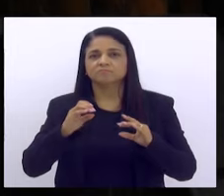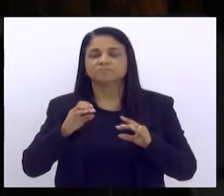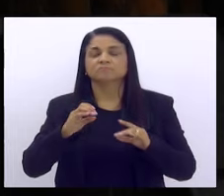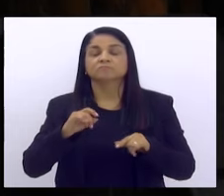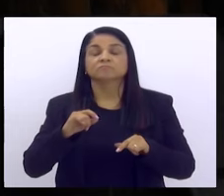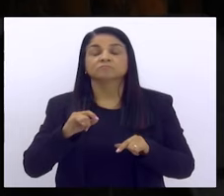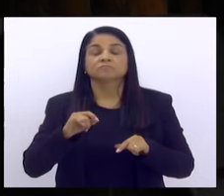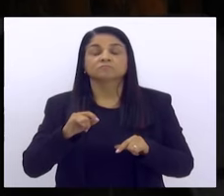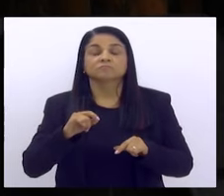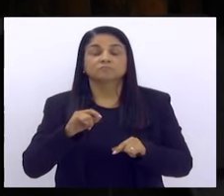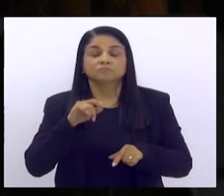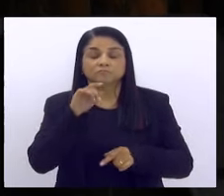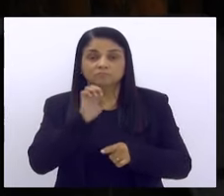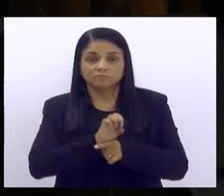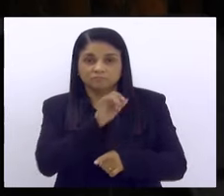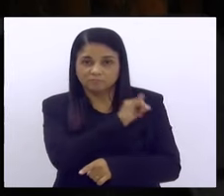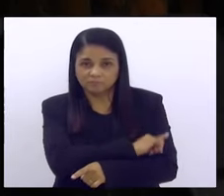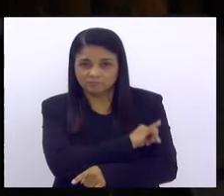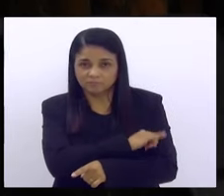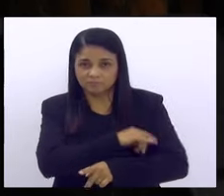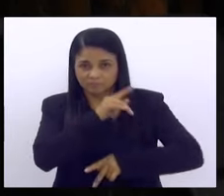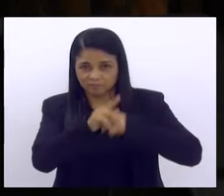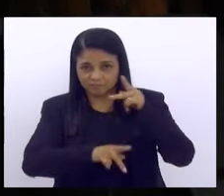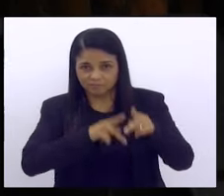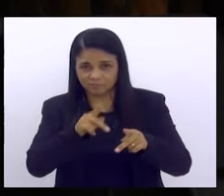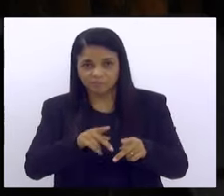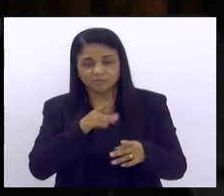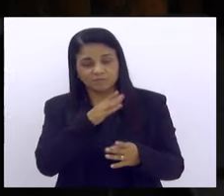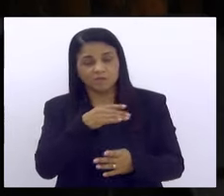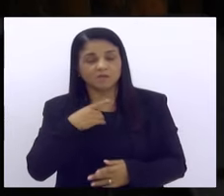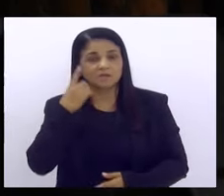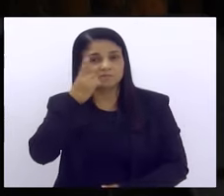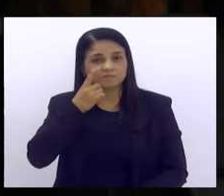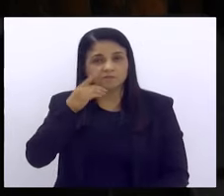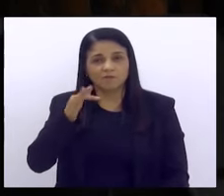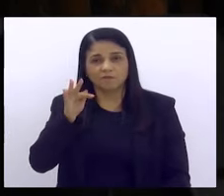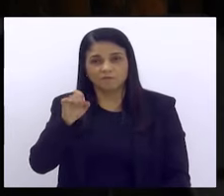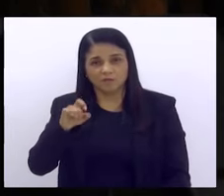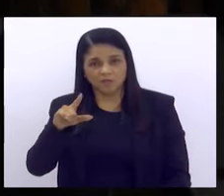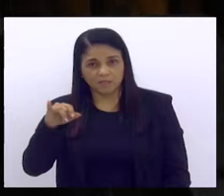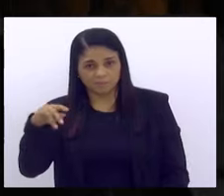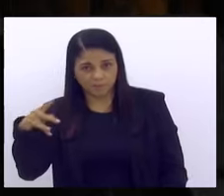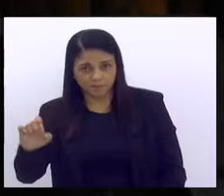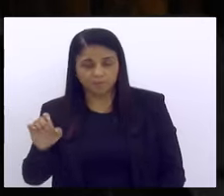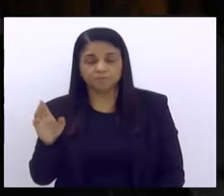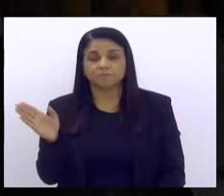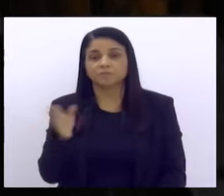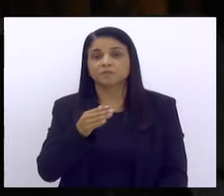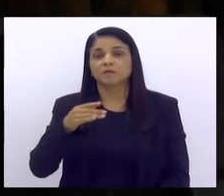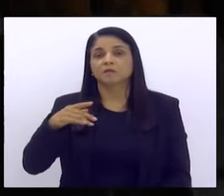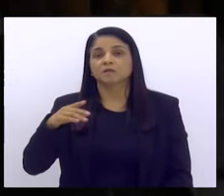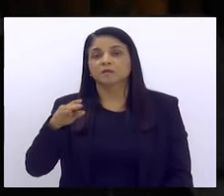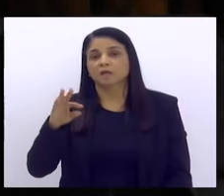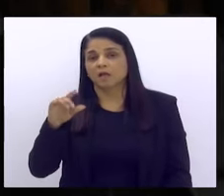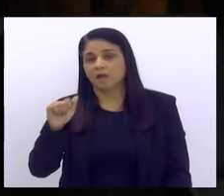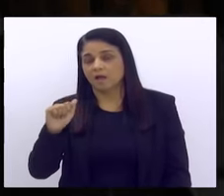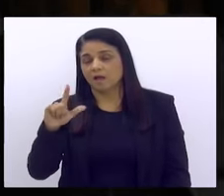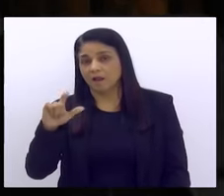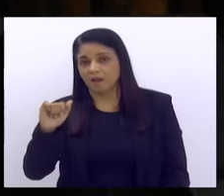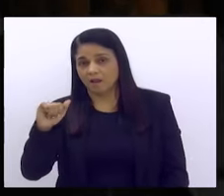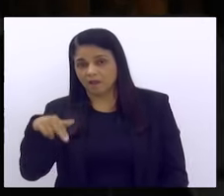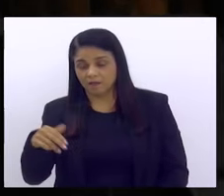irmãos, deputado Felipe Pobel, deputado Alan Lopes, que junto comigo, numa união